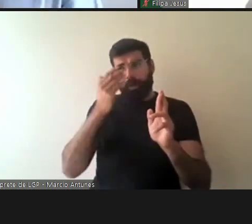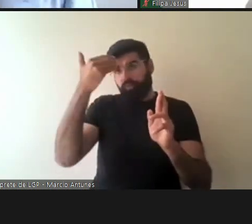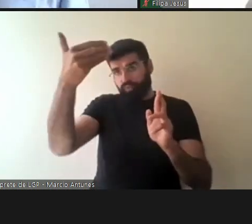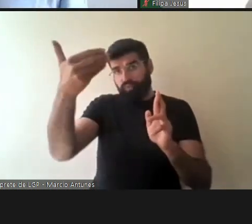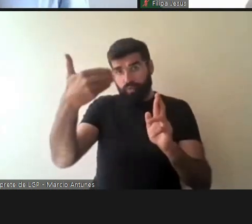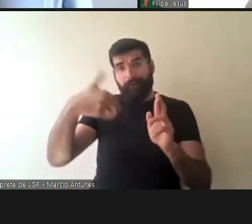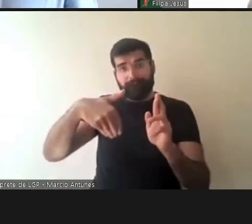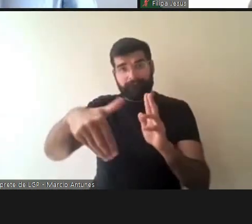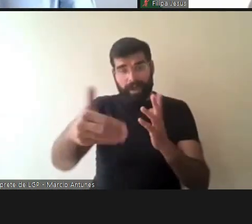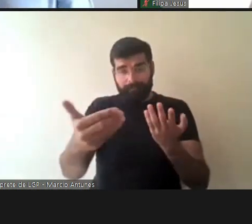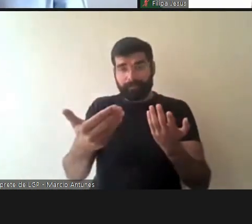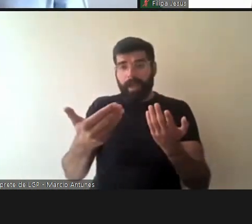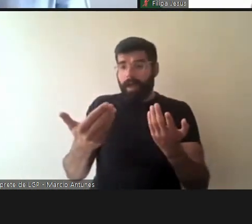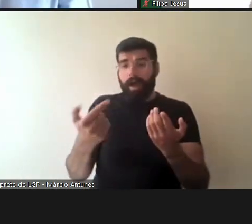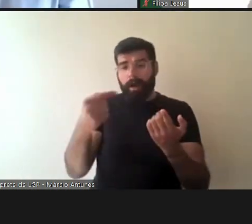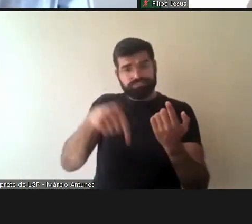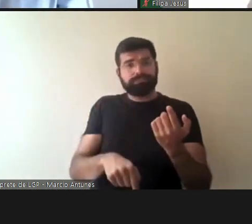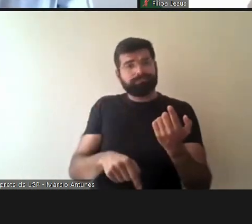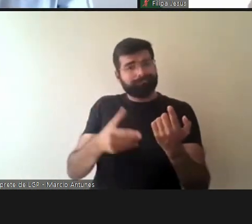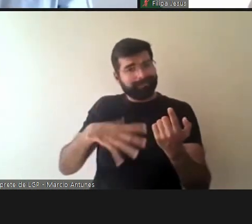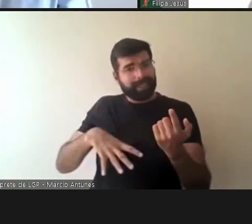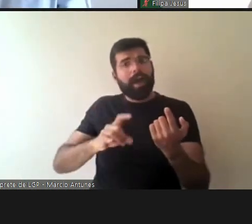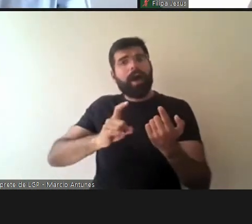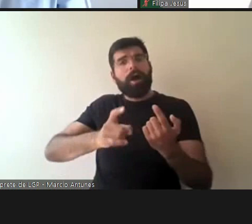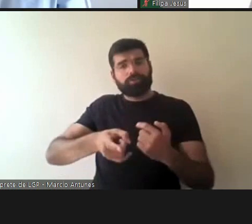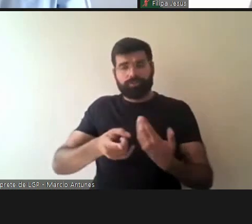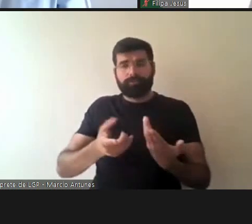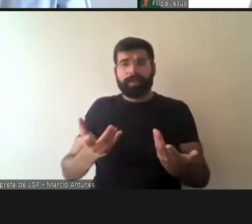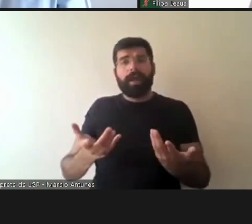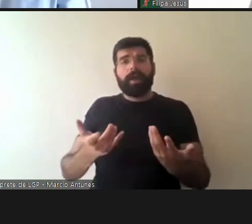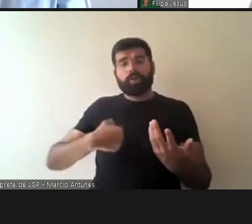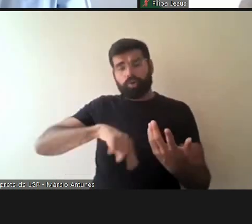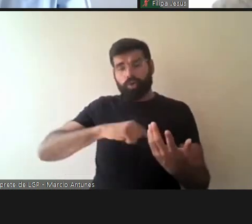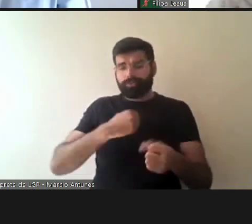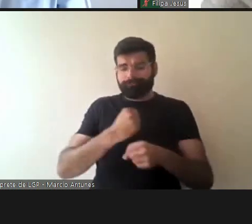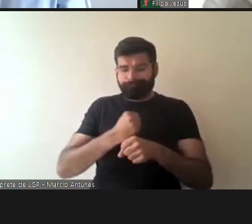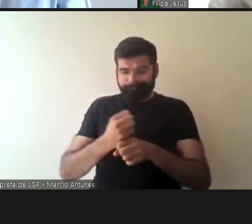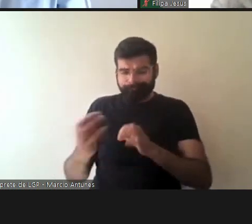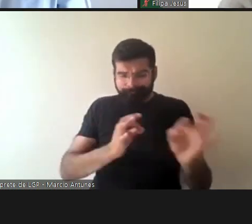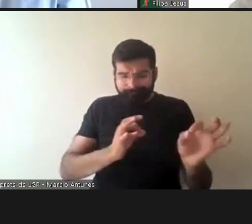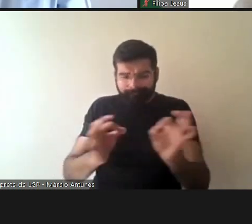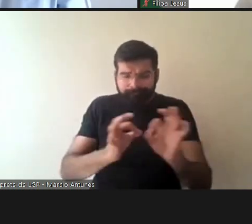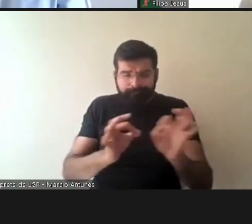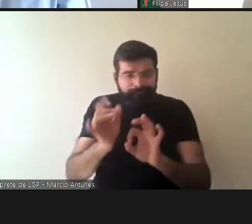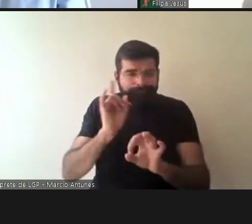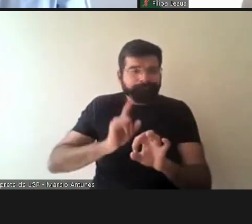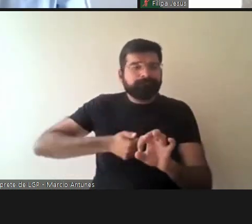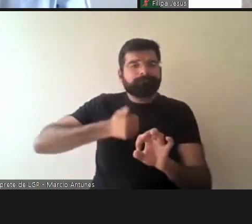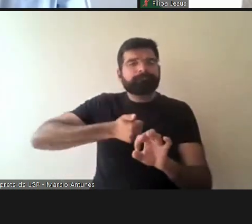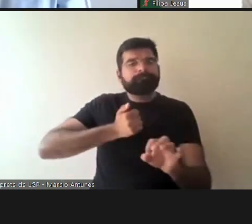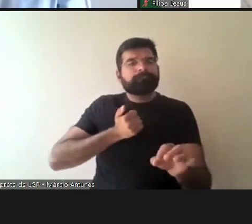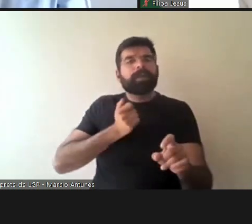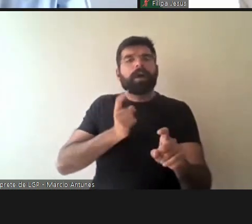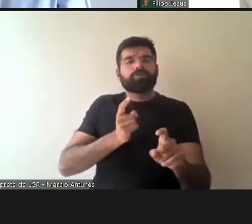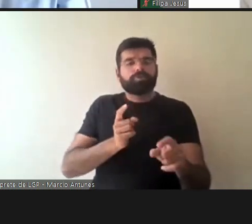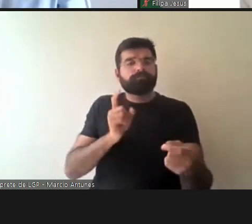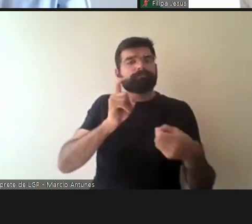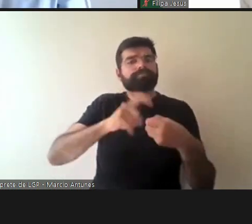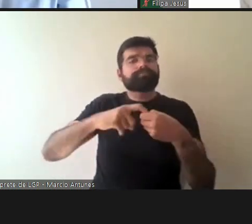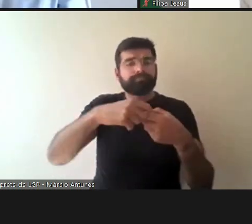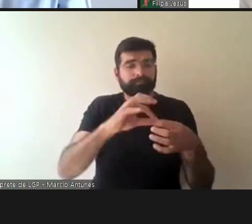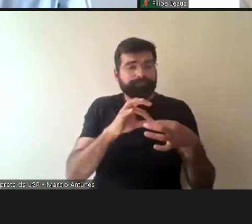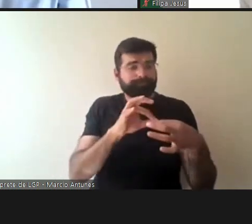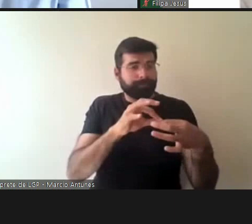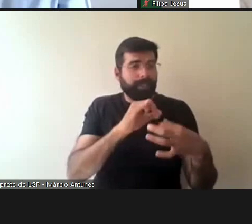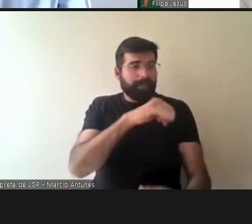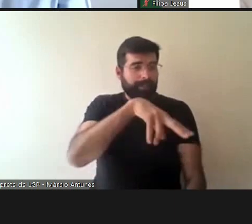por isso no imediato, que é, nós neste momento temos estado a trabalhar fundamentalmente com parceiros como o INA e